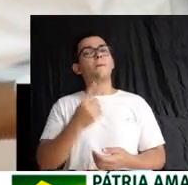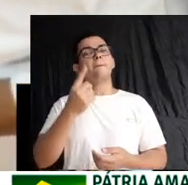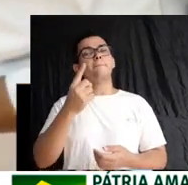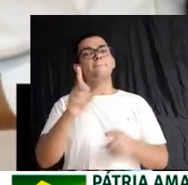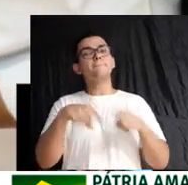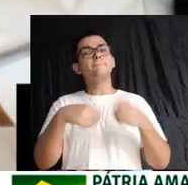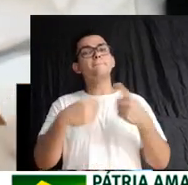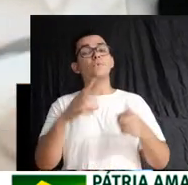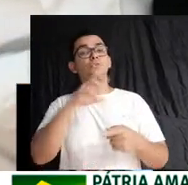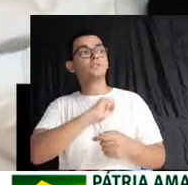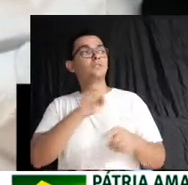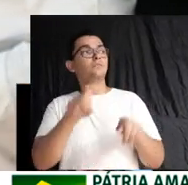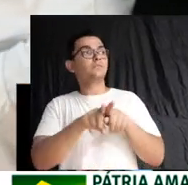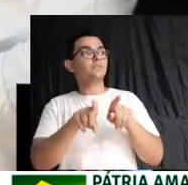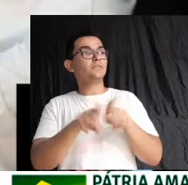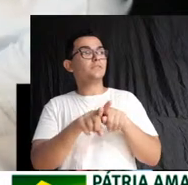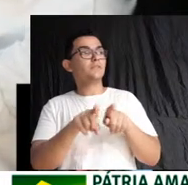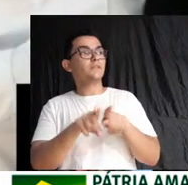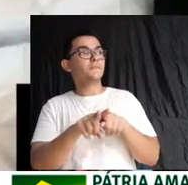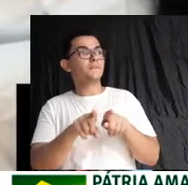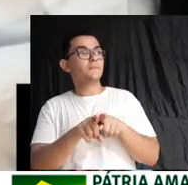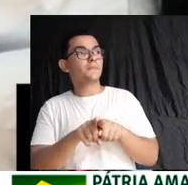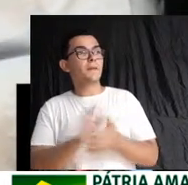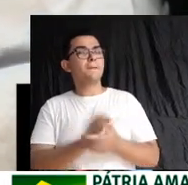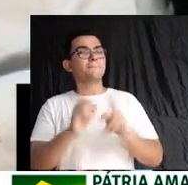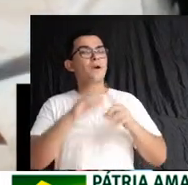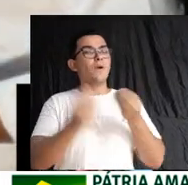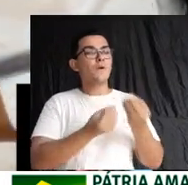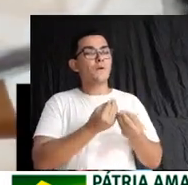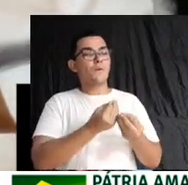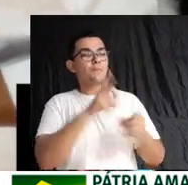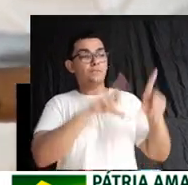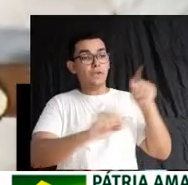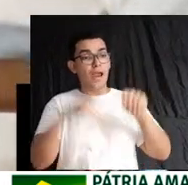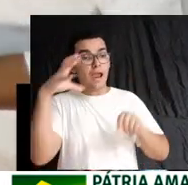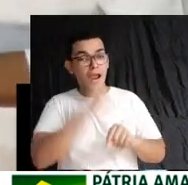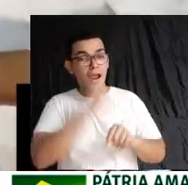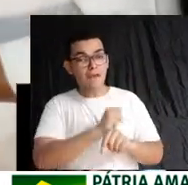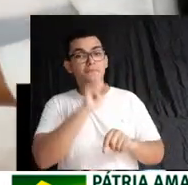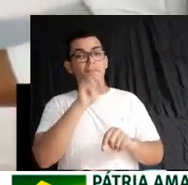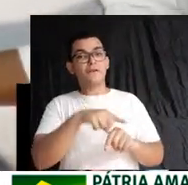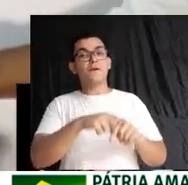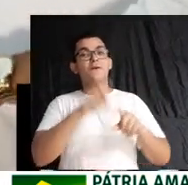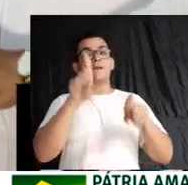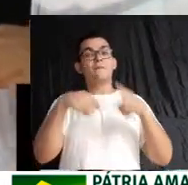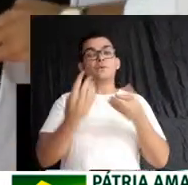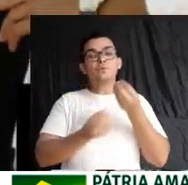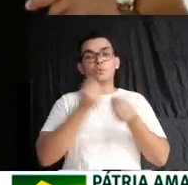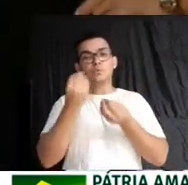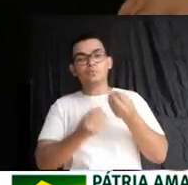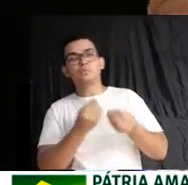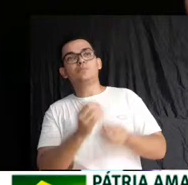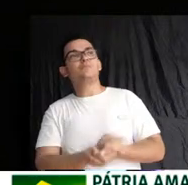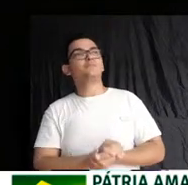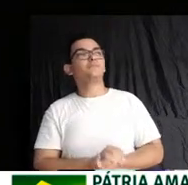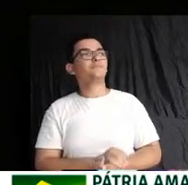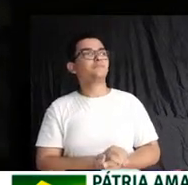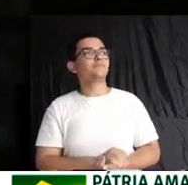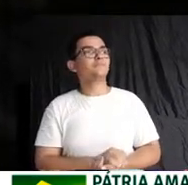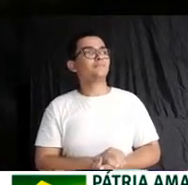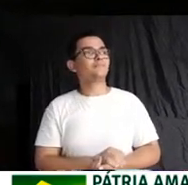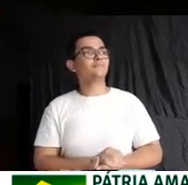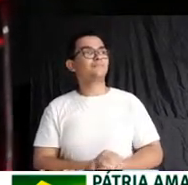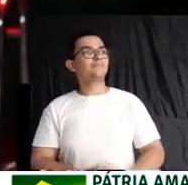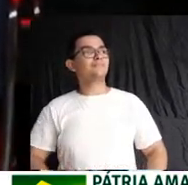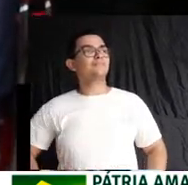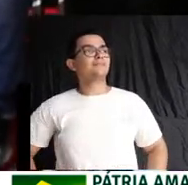eu realmente não queria colocar o André numa situação difícil, em saia justa. Entendeu? Quem sabe faz ao vivo. Queria